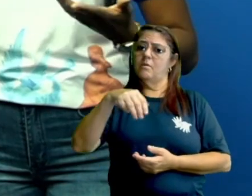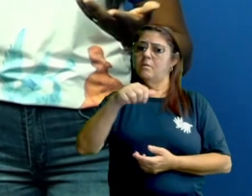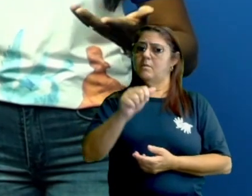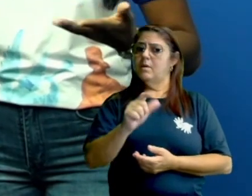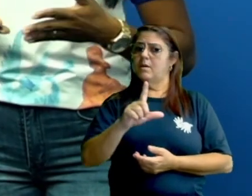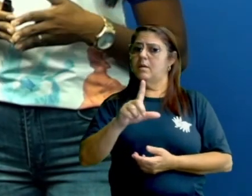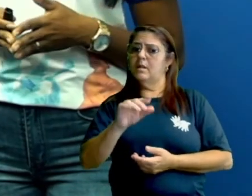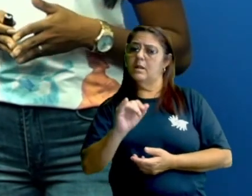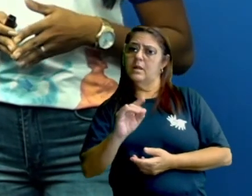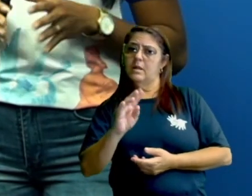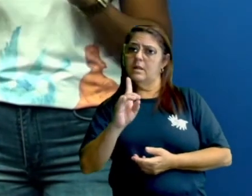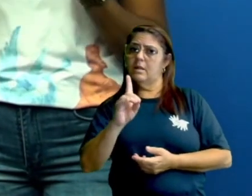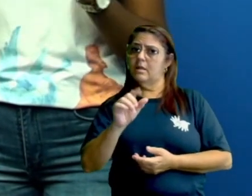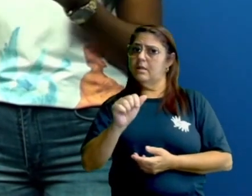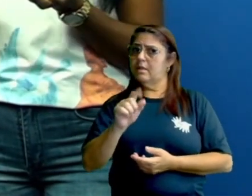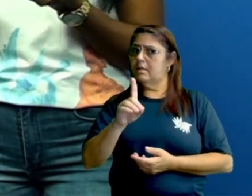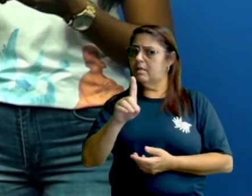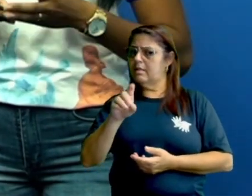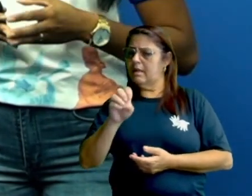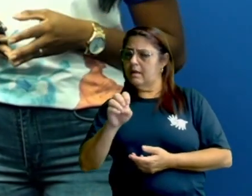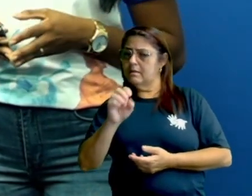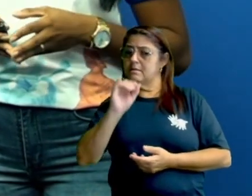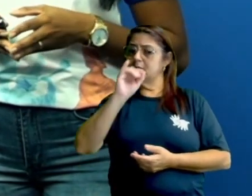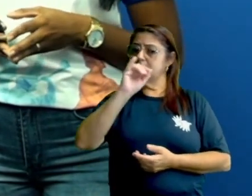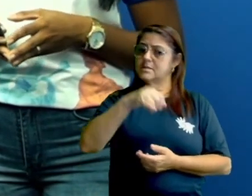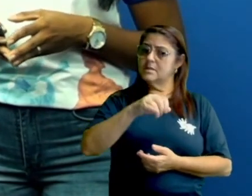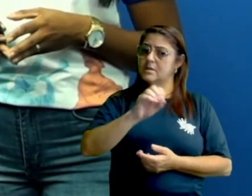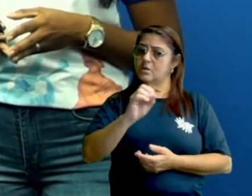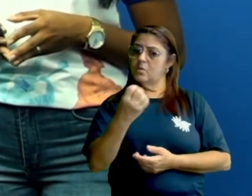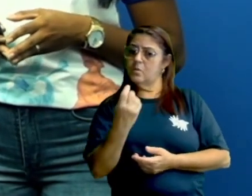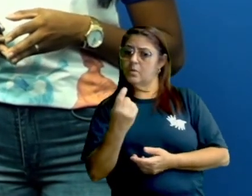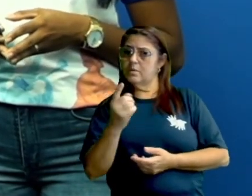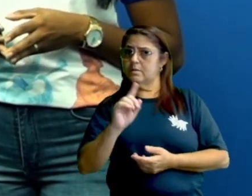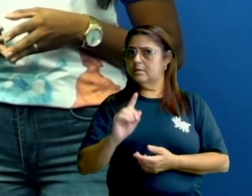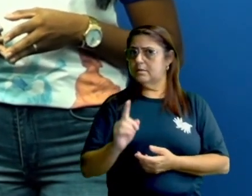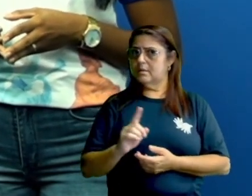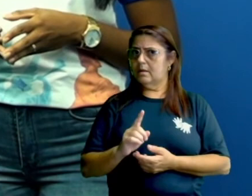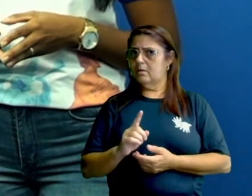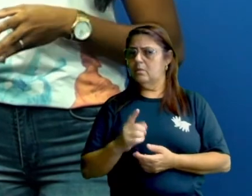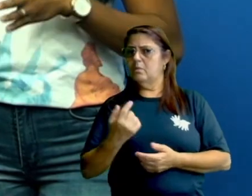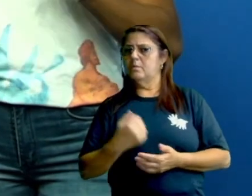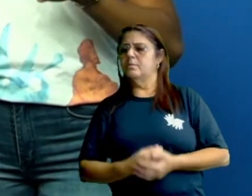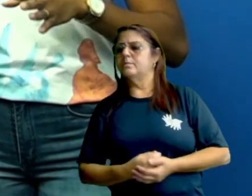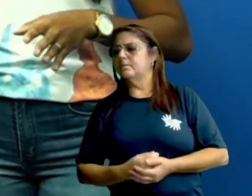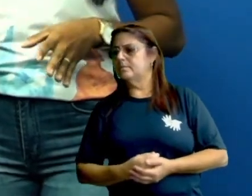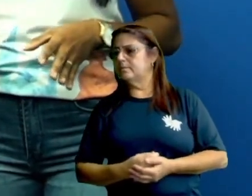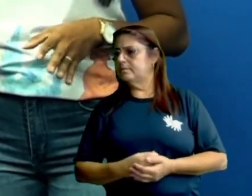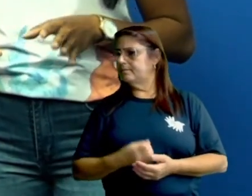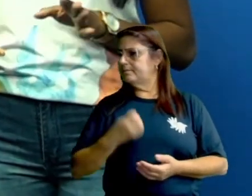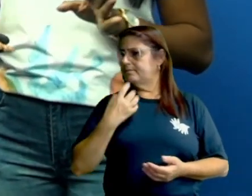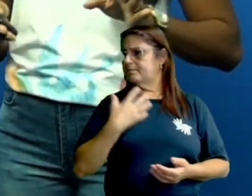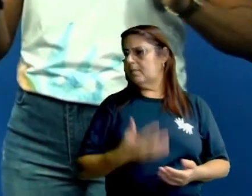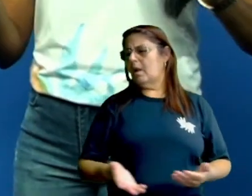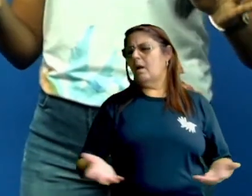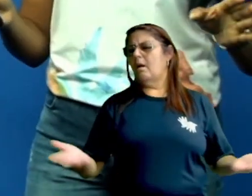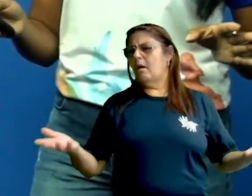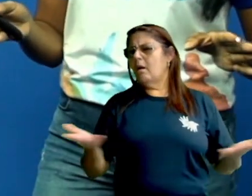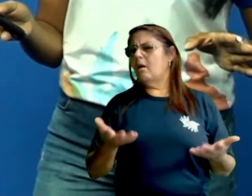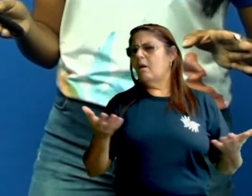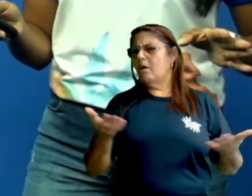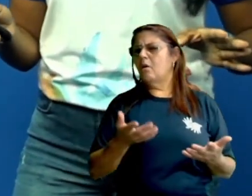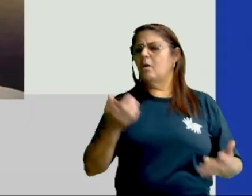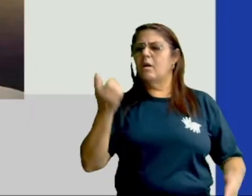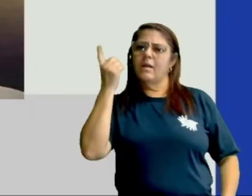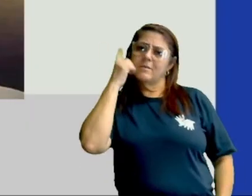qual seria esse meio prejudicial para você? Certinho? Bom, agora a